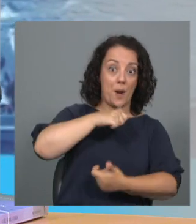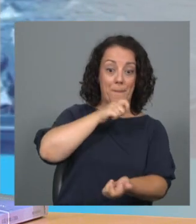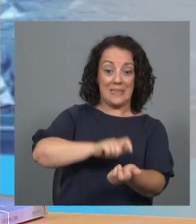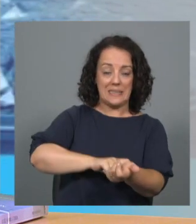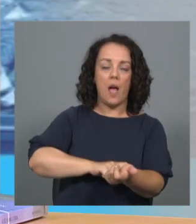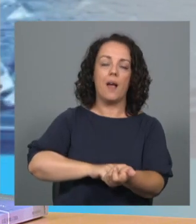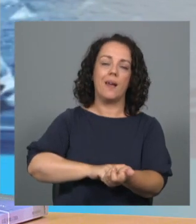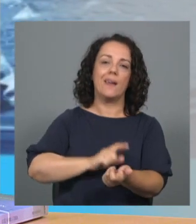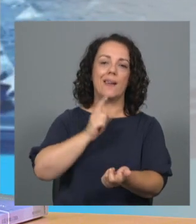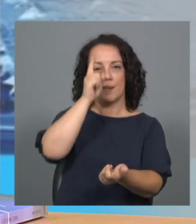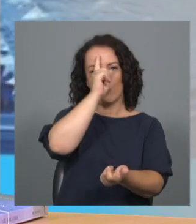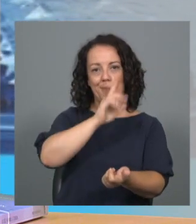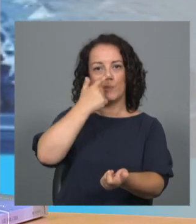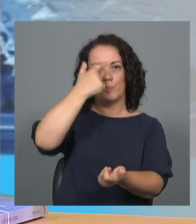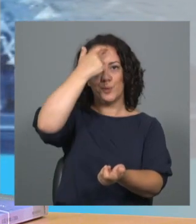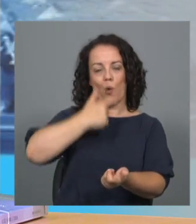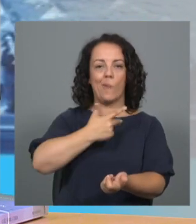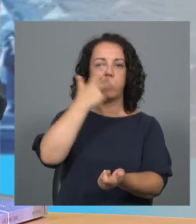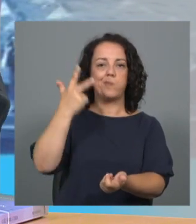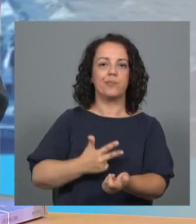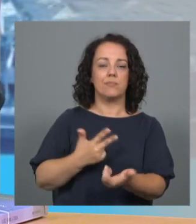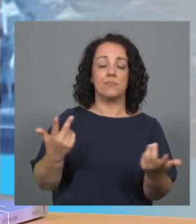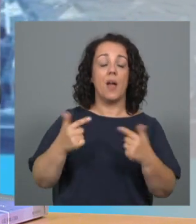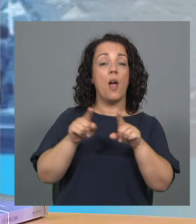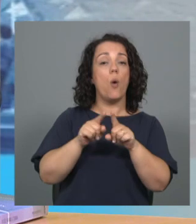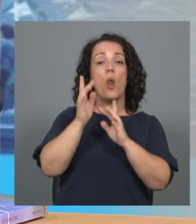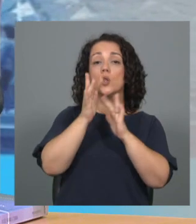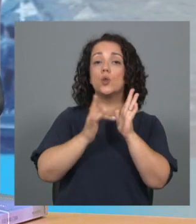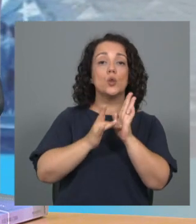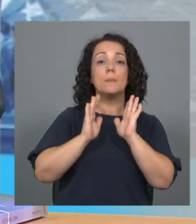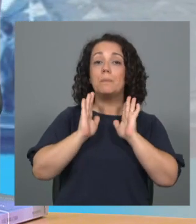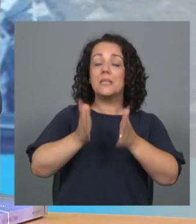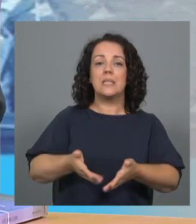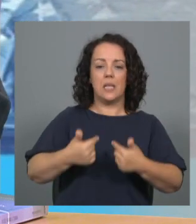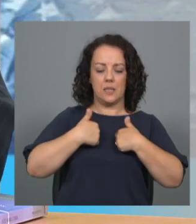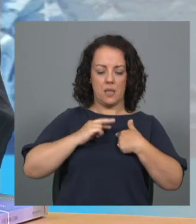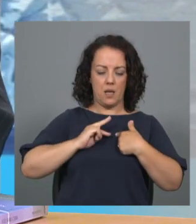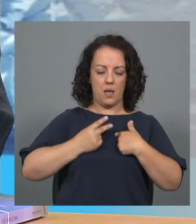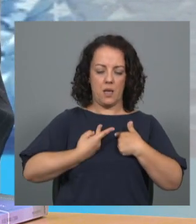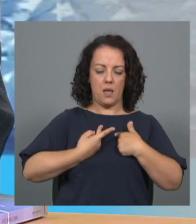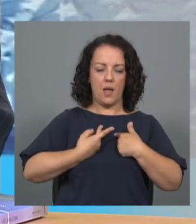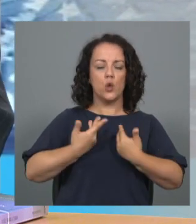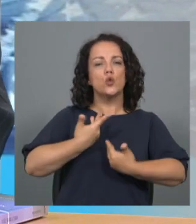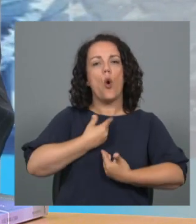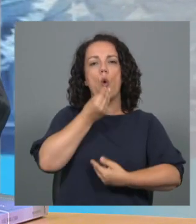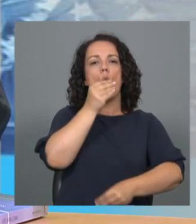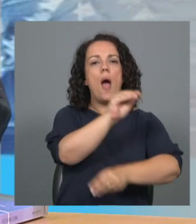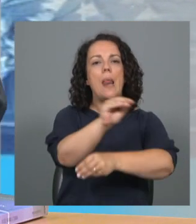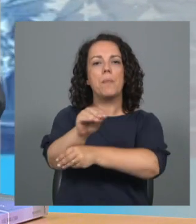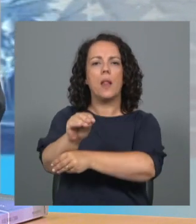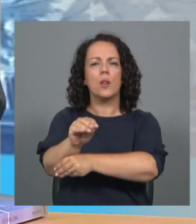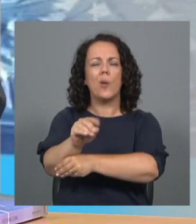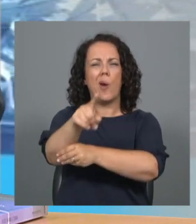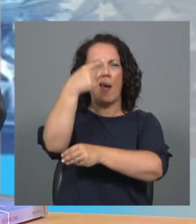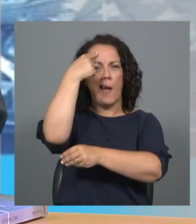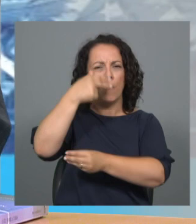de se tornar alimento. Nós precisamos nos alimentar dele, que não significa andar a mastigá-lo. Não é uma